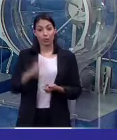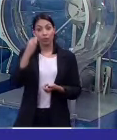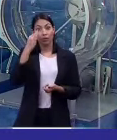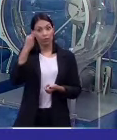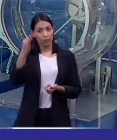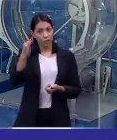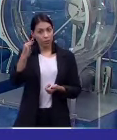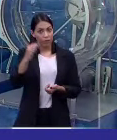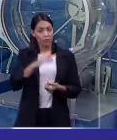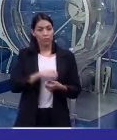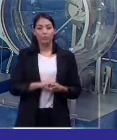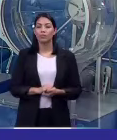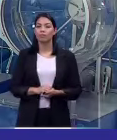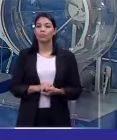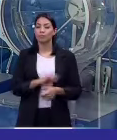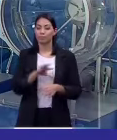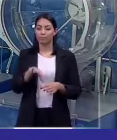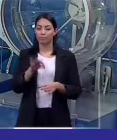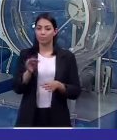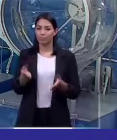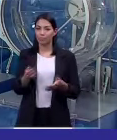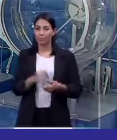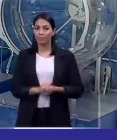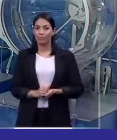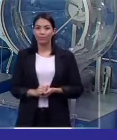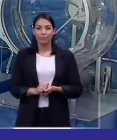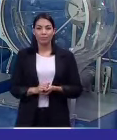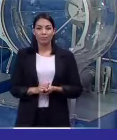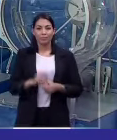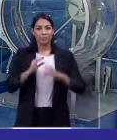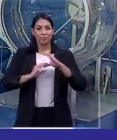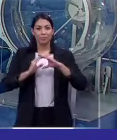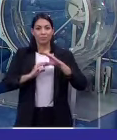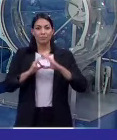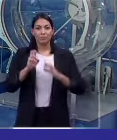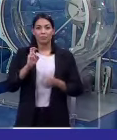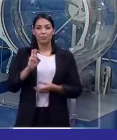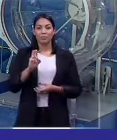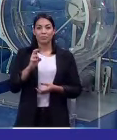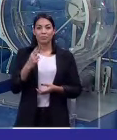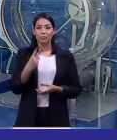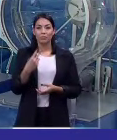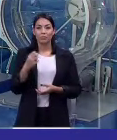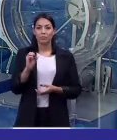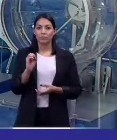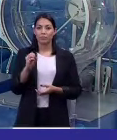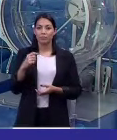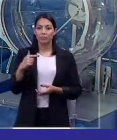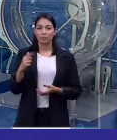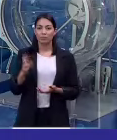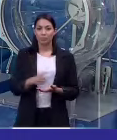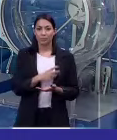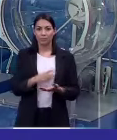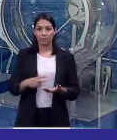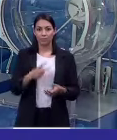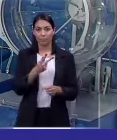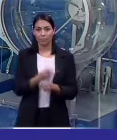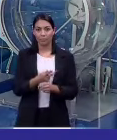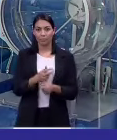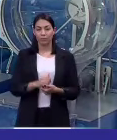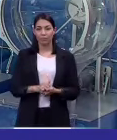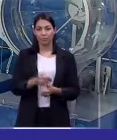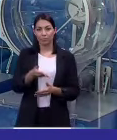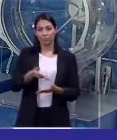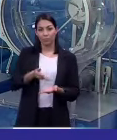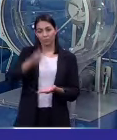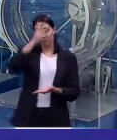os detalhes dos sorteios de hoje. Muito bem, este é o concurso número 5.207 da Quina e o prêmio que será